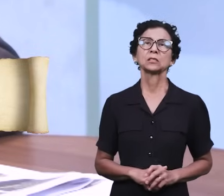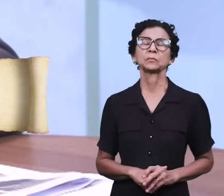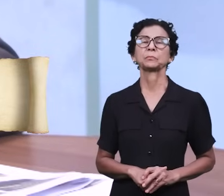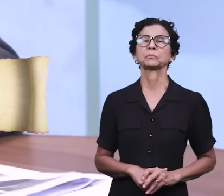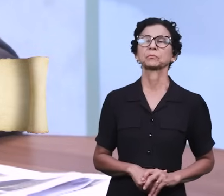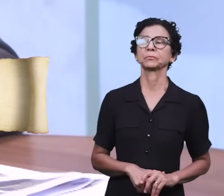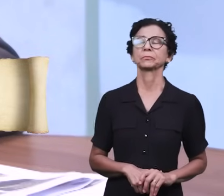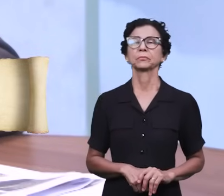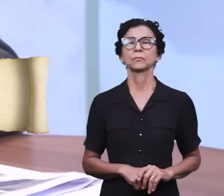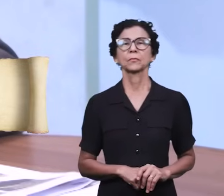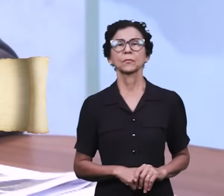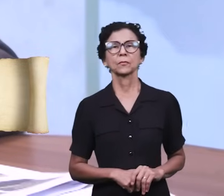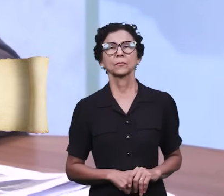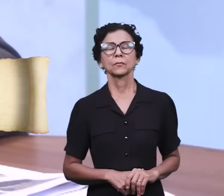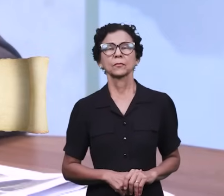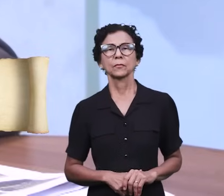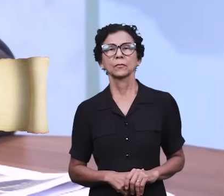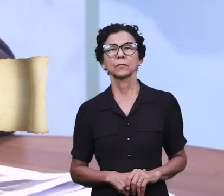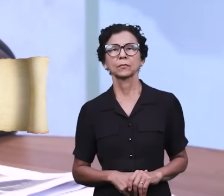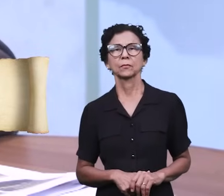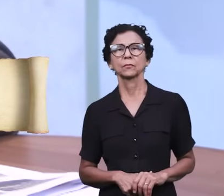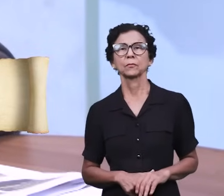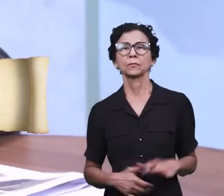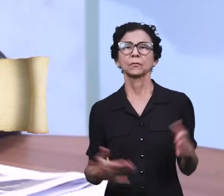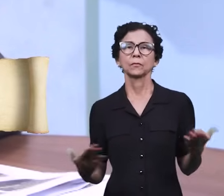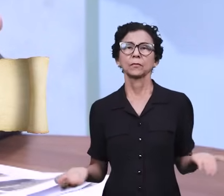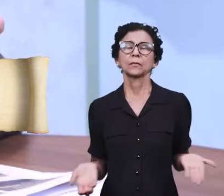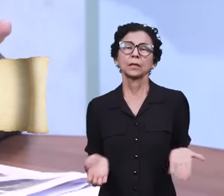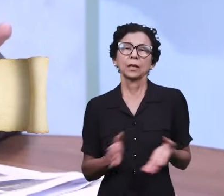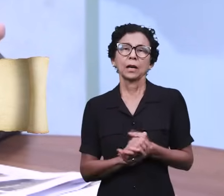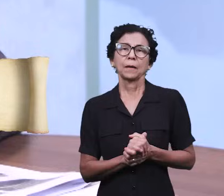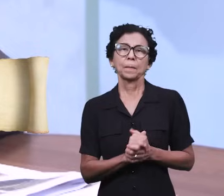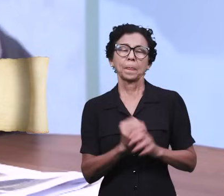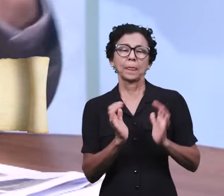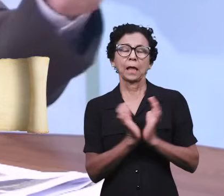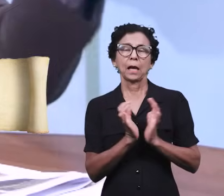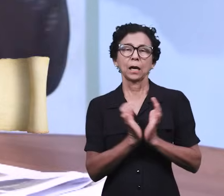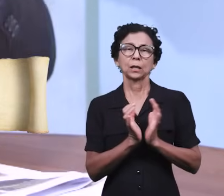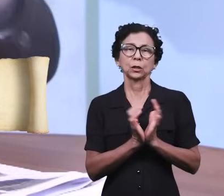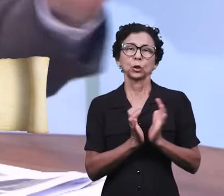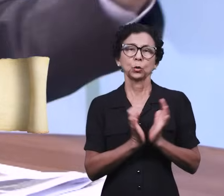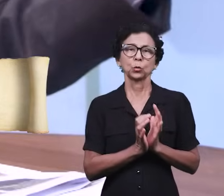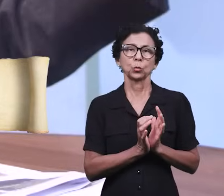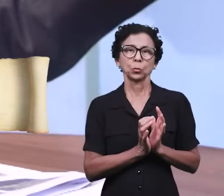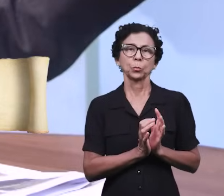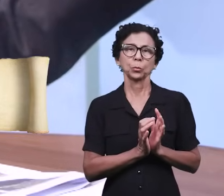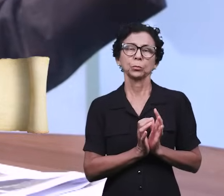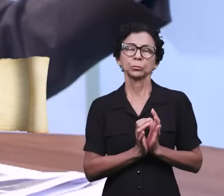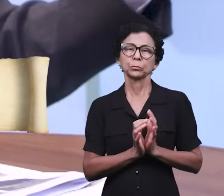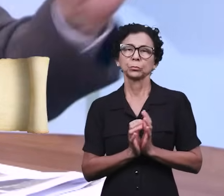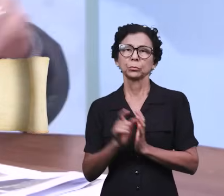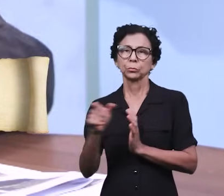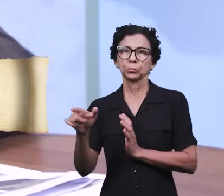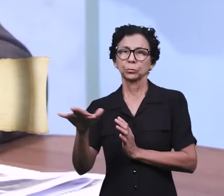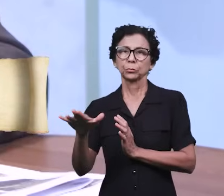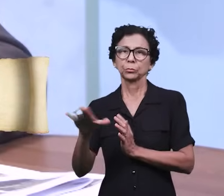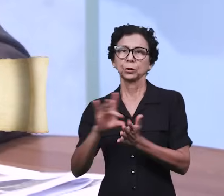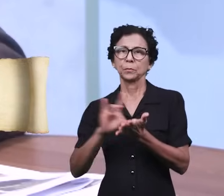os jebuseus disseram que Davi não ia entrar lá. Chegaram até a dizer, os coxos e os cegos não vão entrar aqui.